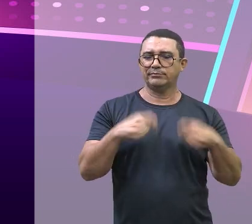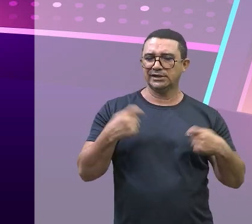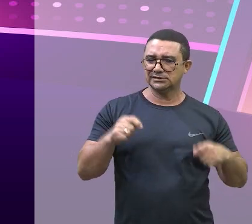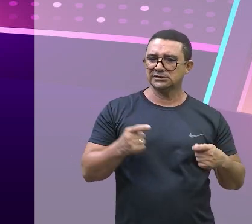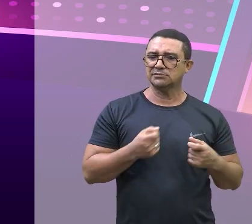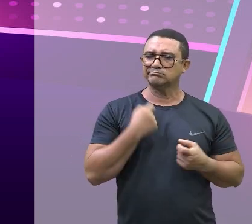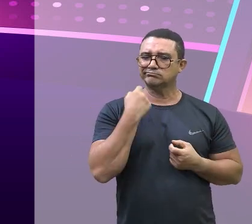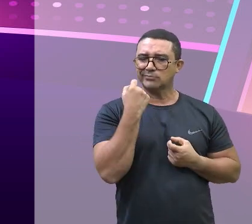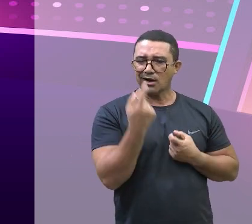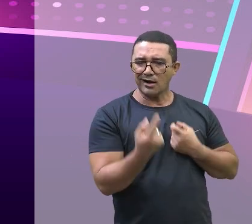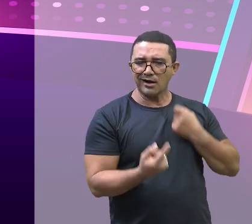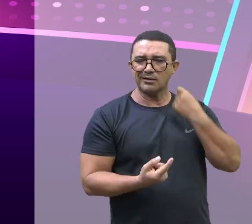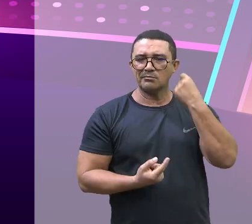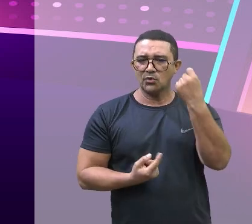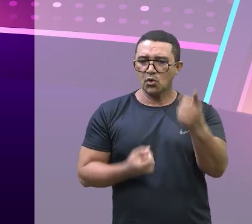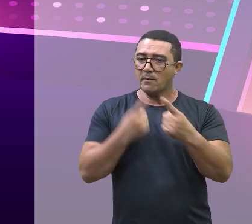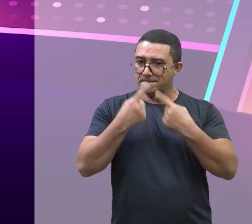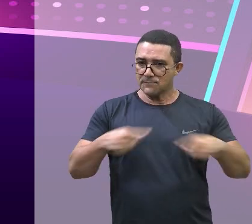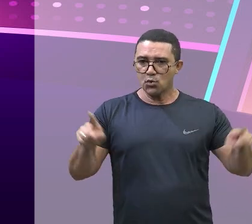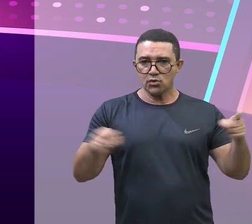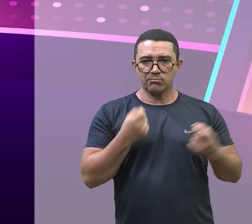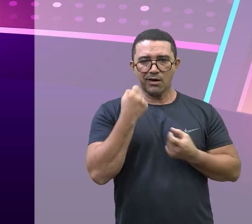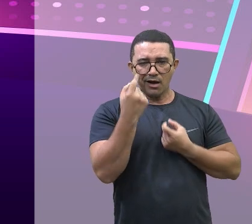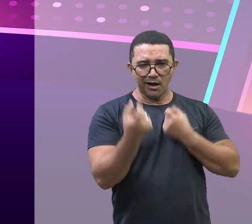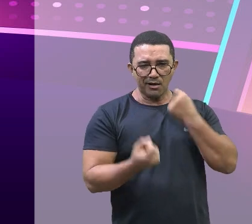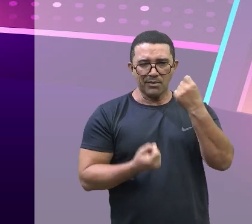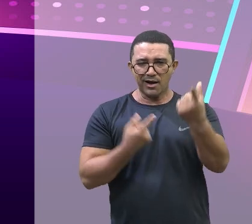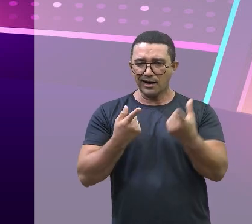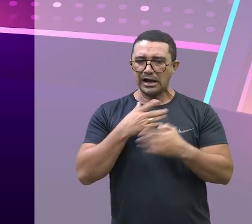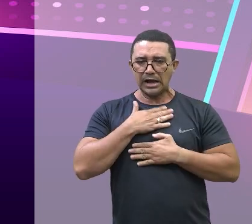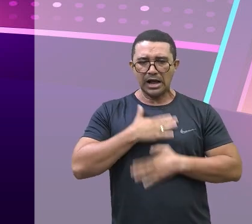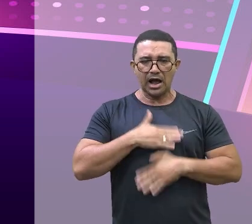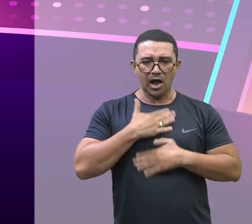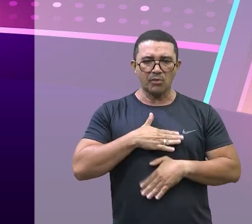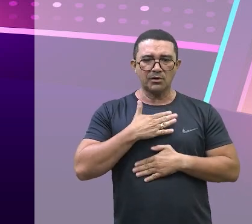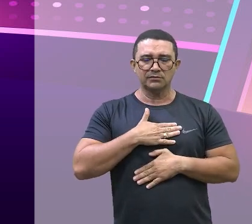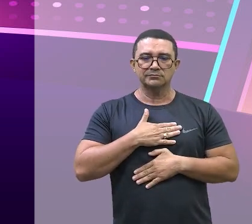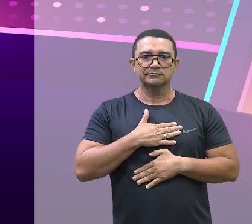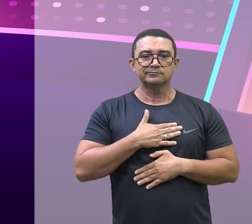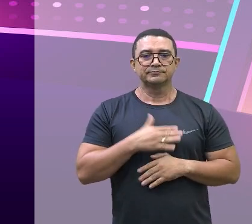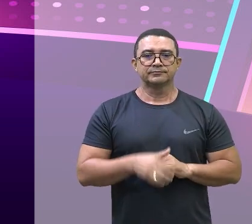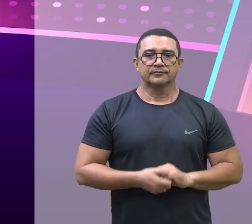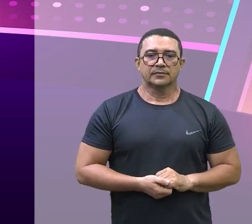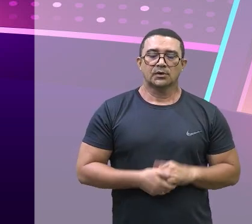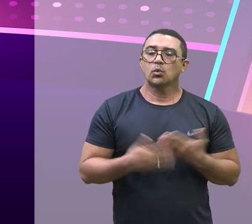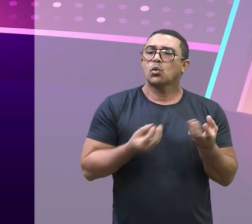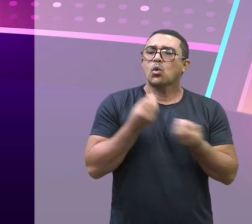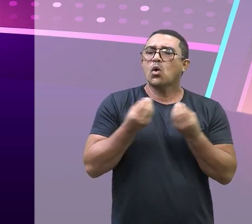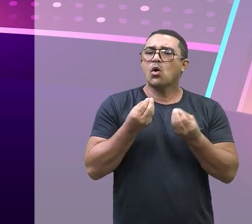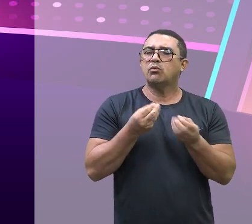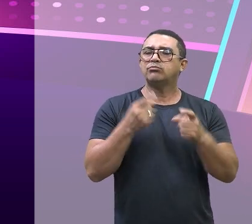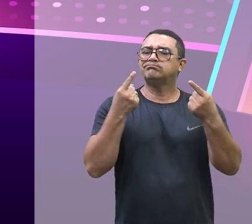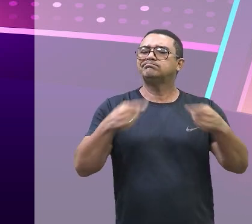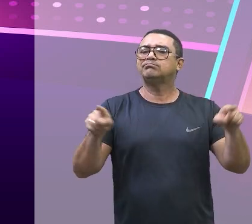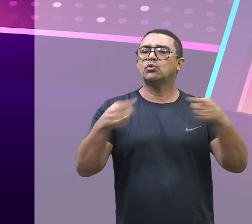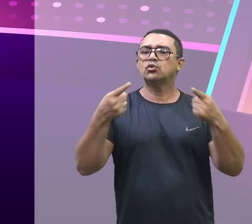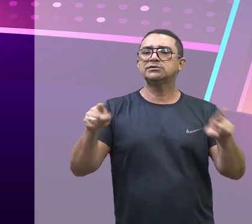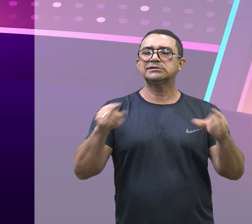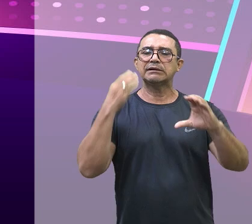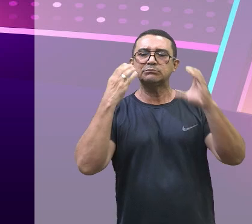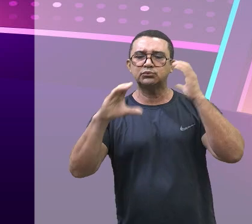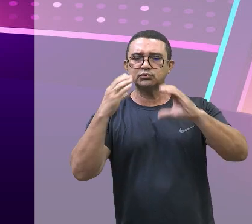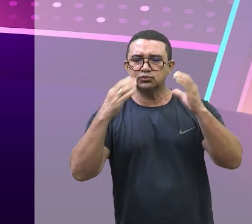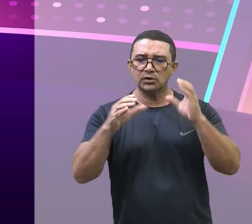uma música e outra. Isso ajuda o seu ouvido, ok? Como a música influencia a identidade e